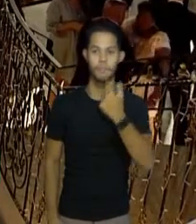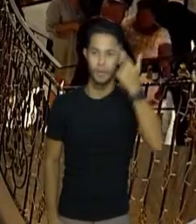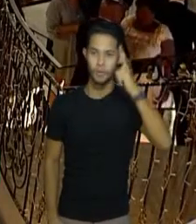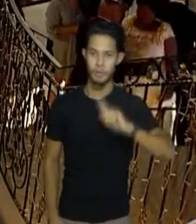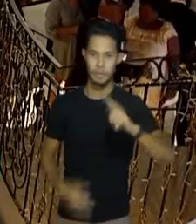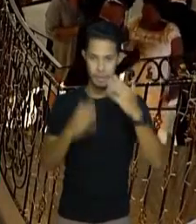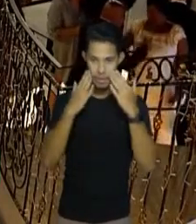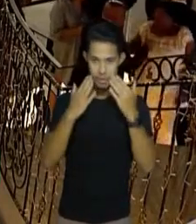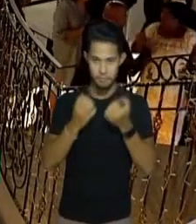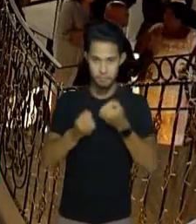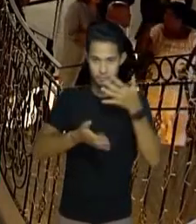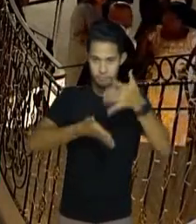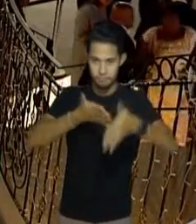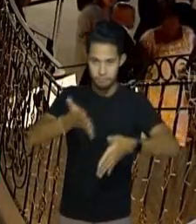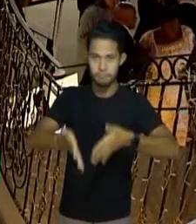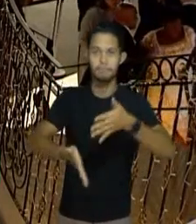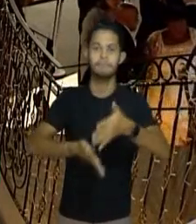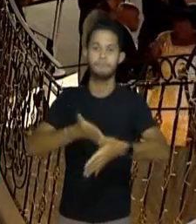manifestação.